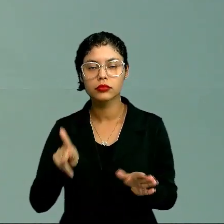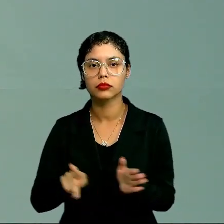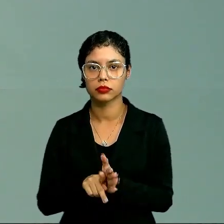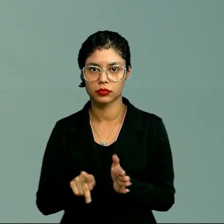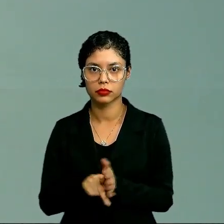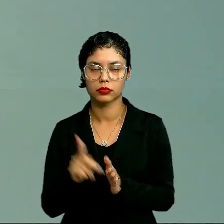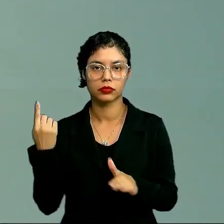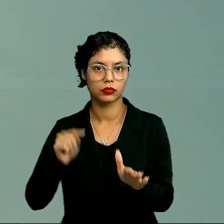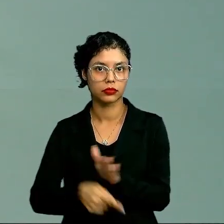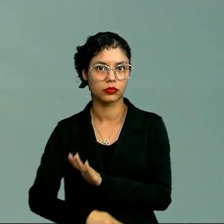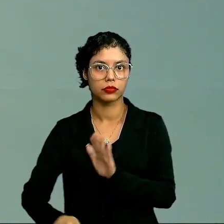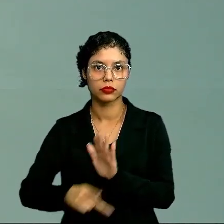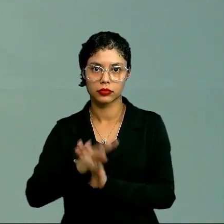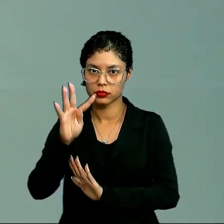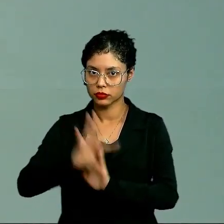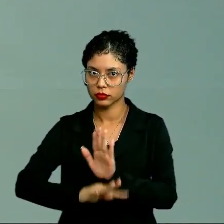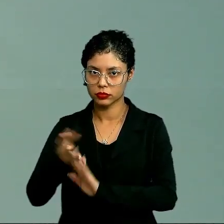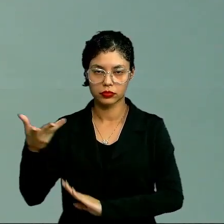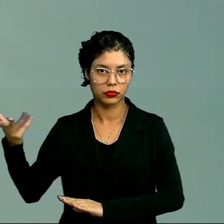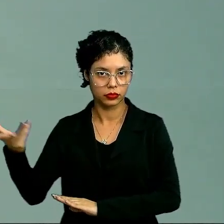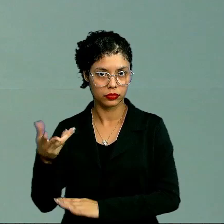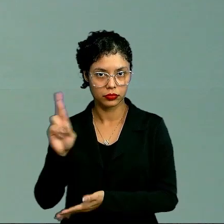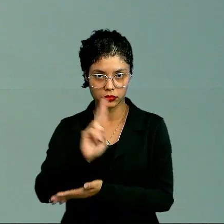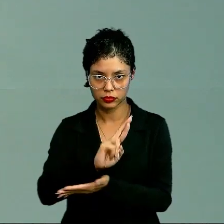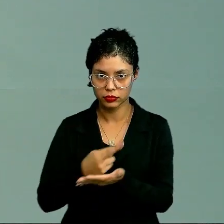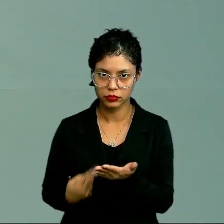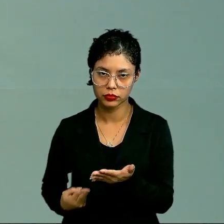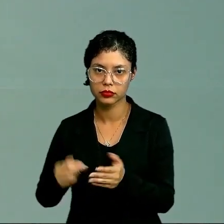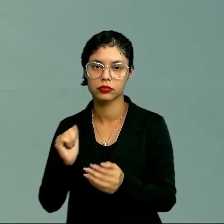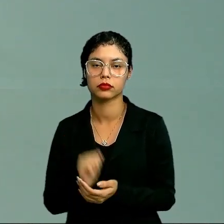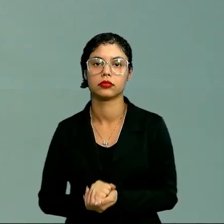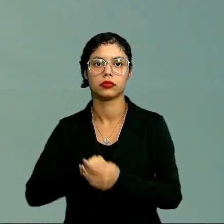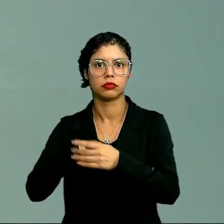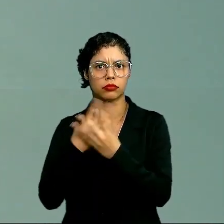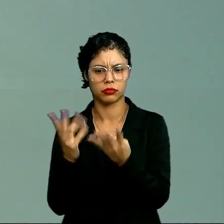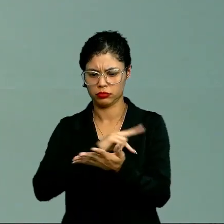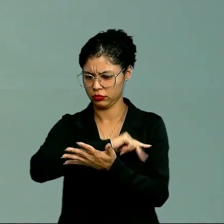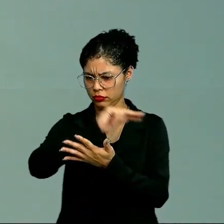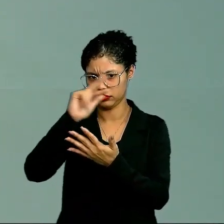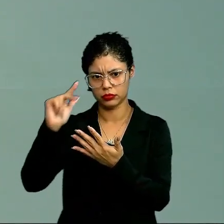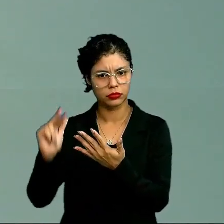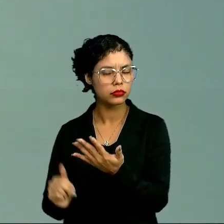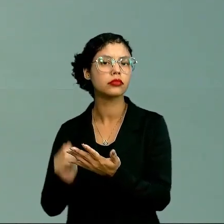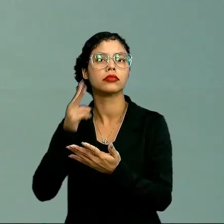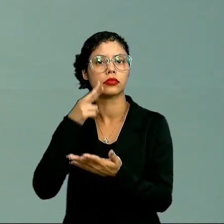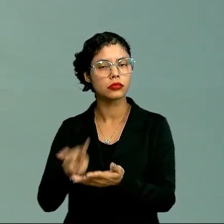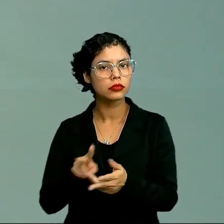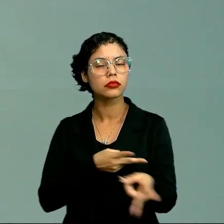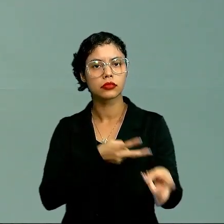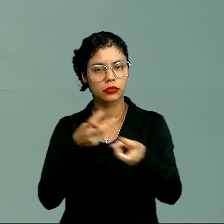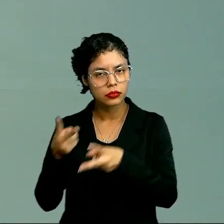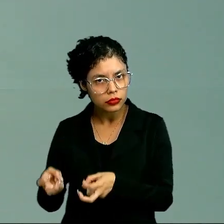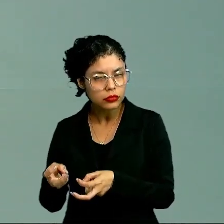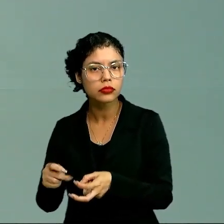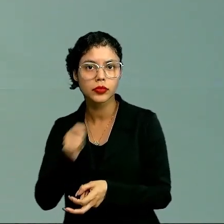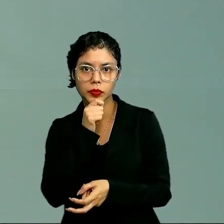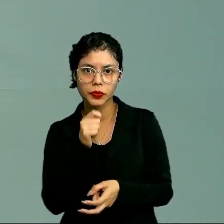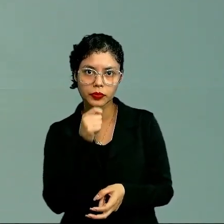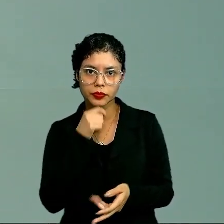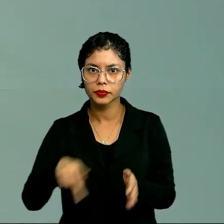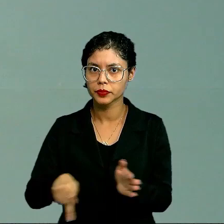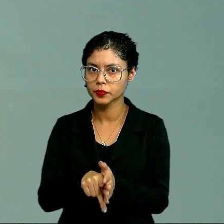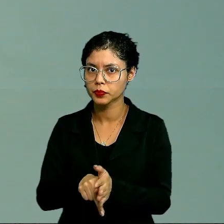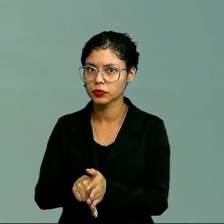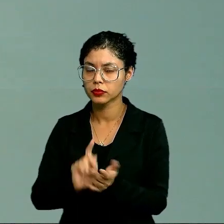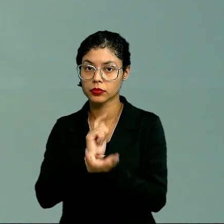aqui dentro desse texto como base na sua redação. Você tem um leque de possibilidades. Observe que ele elenca até de forma